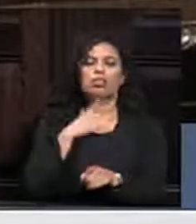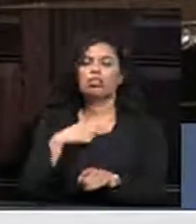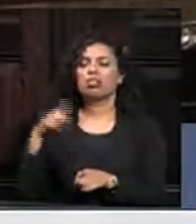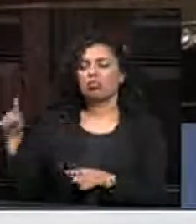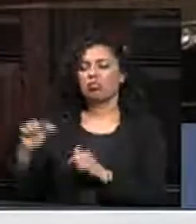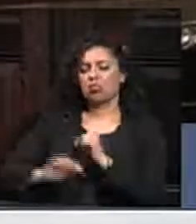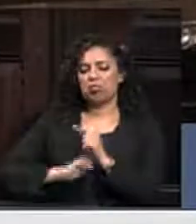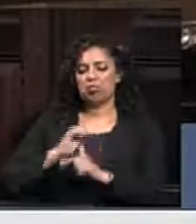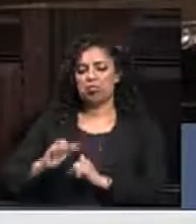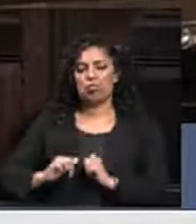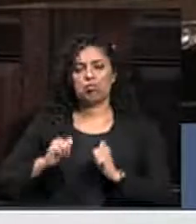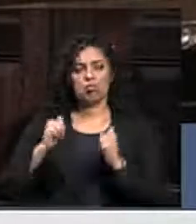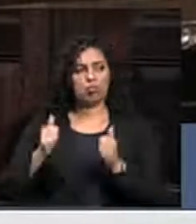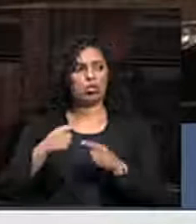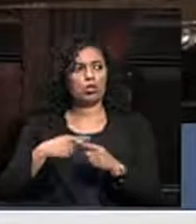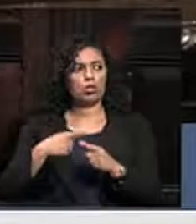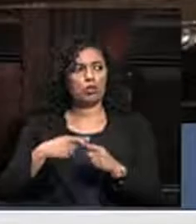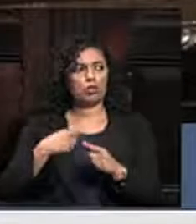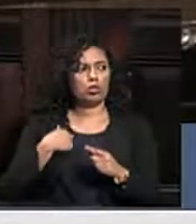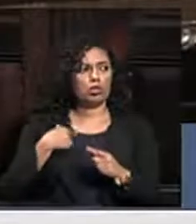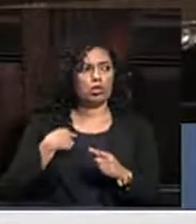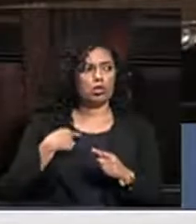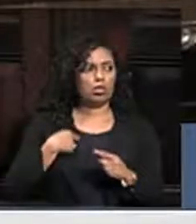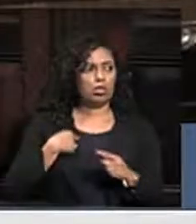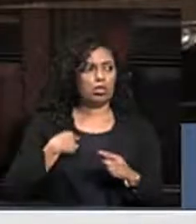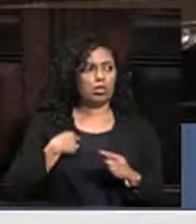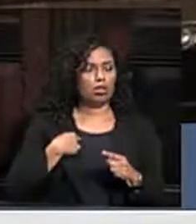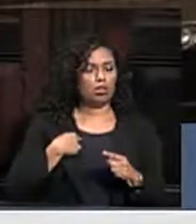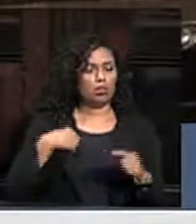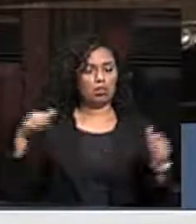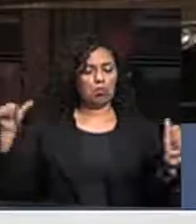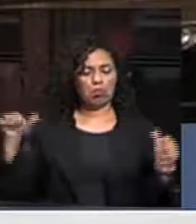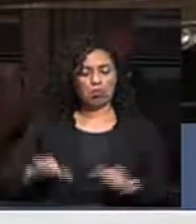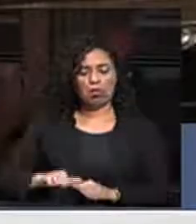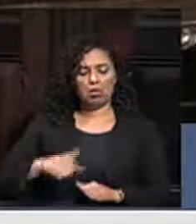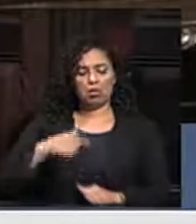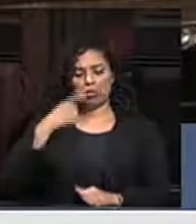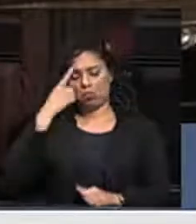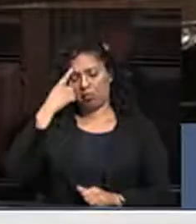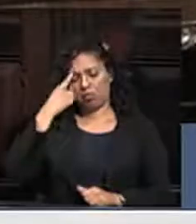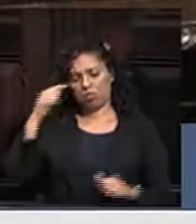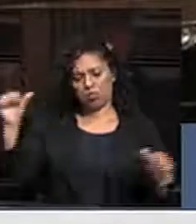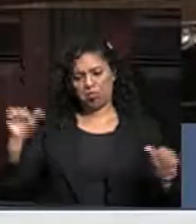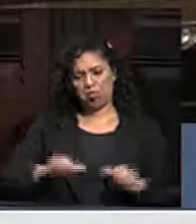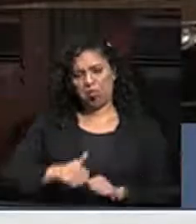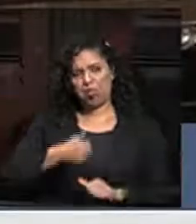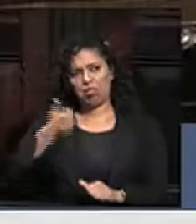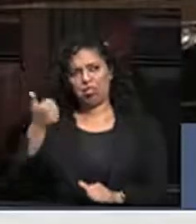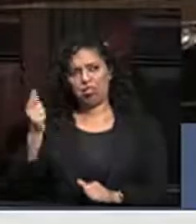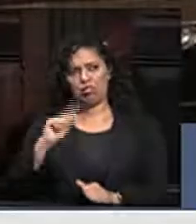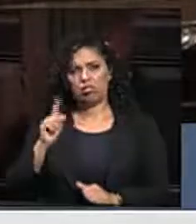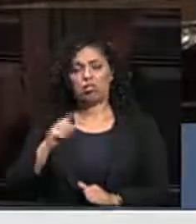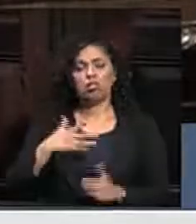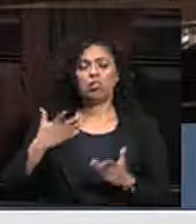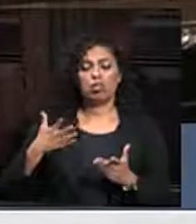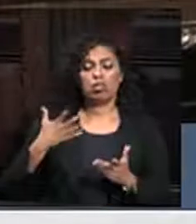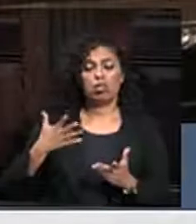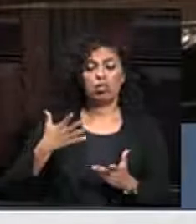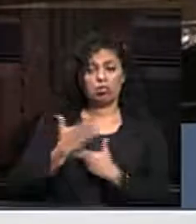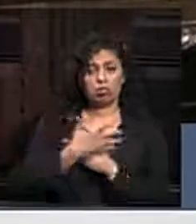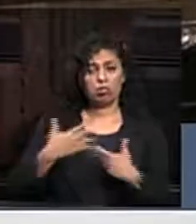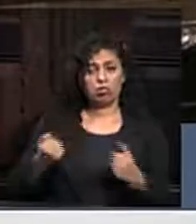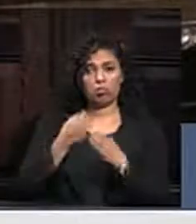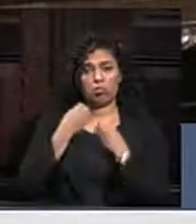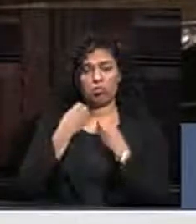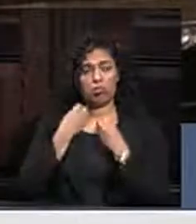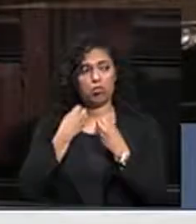não faço aqui apologia de quanto pior, melhor, faço aqui apologia das boas práticas